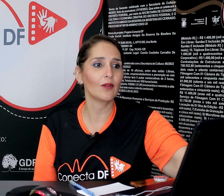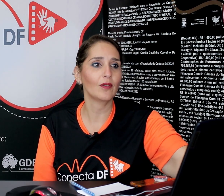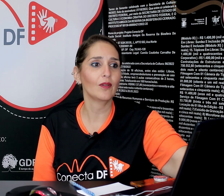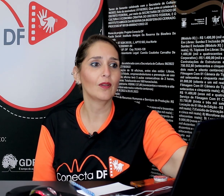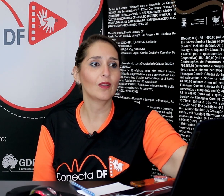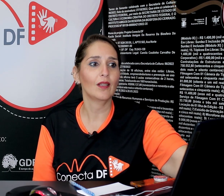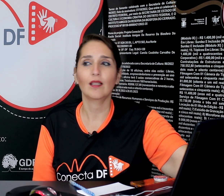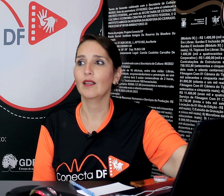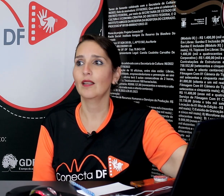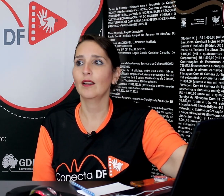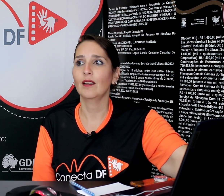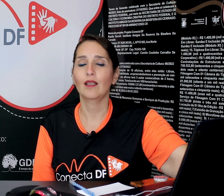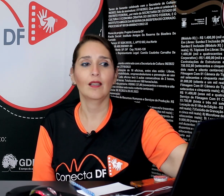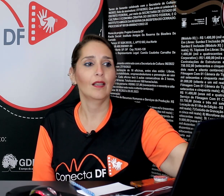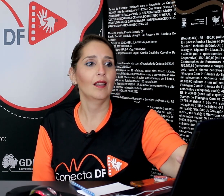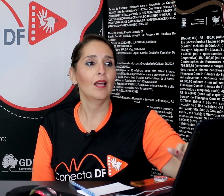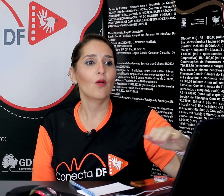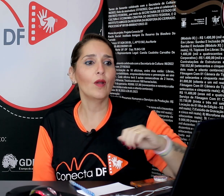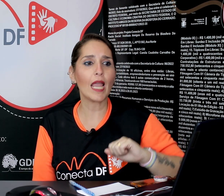sinal.